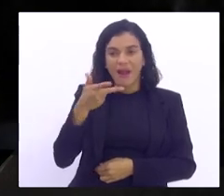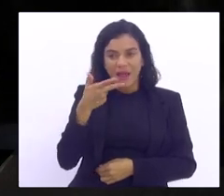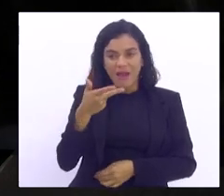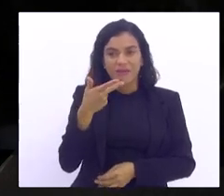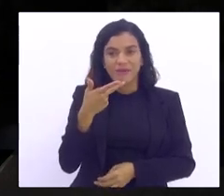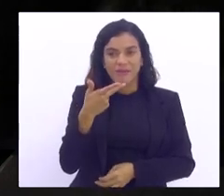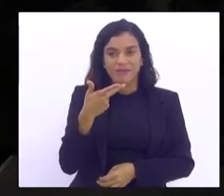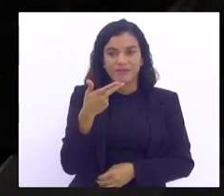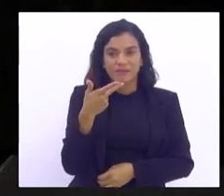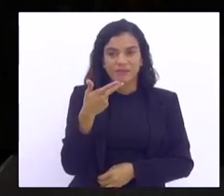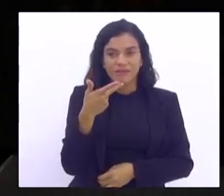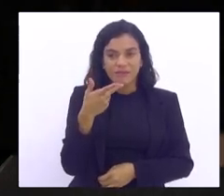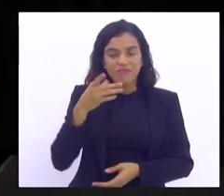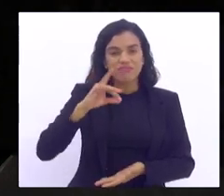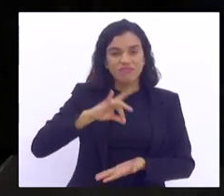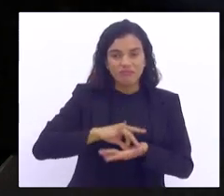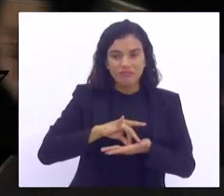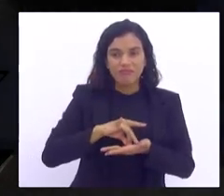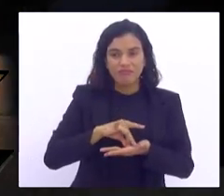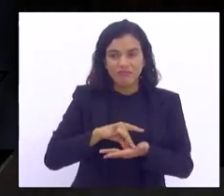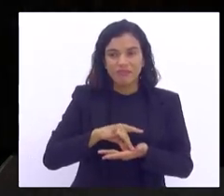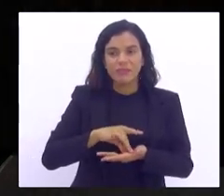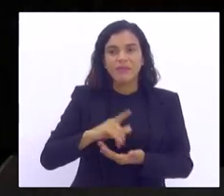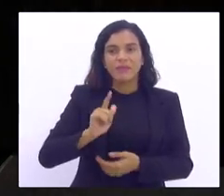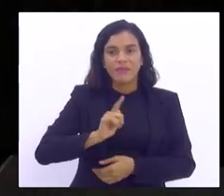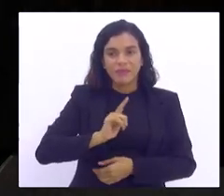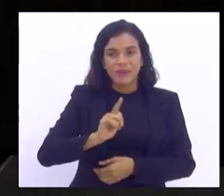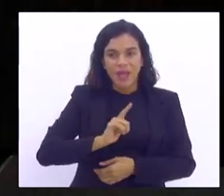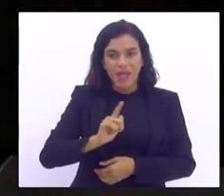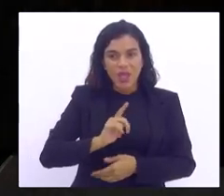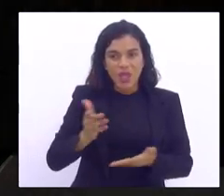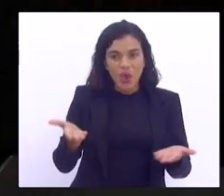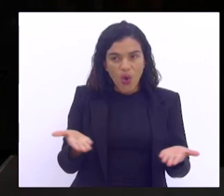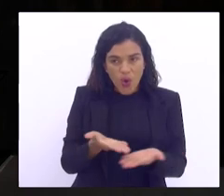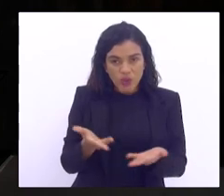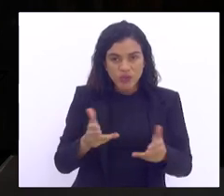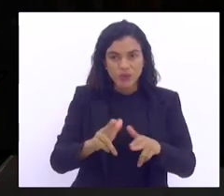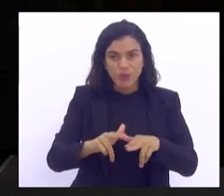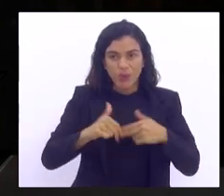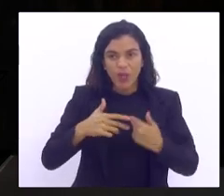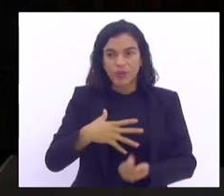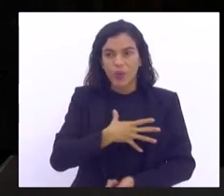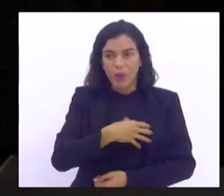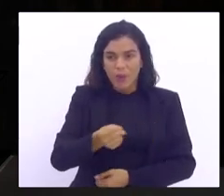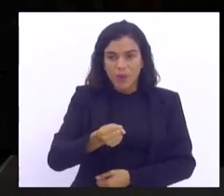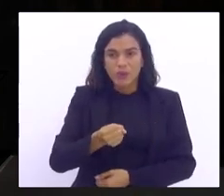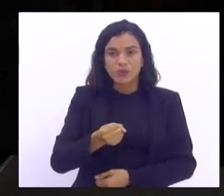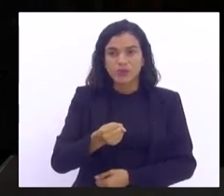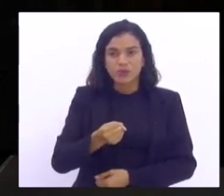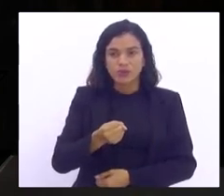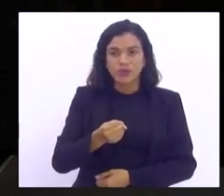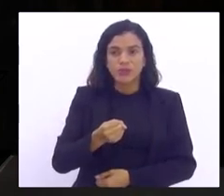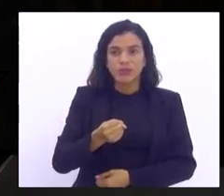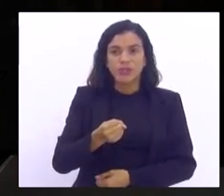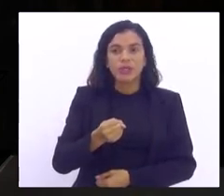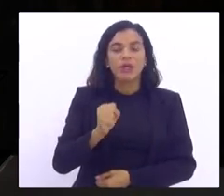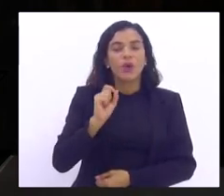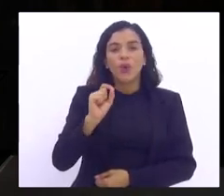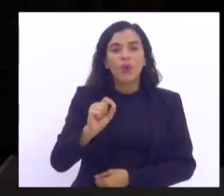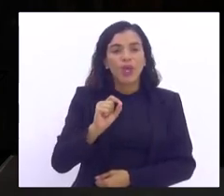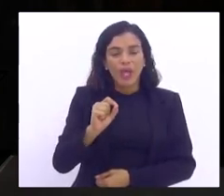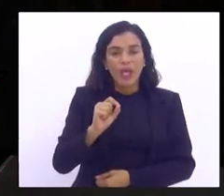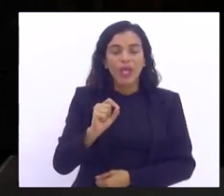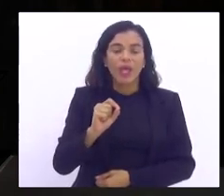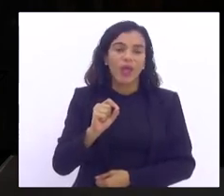dizer que, de fato, existe hoje, por conta do aborto, dos promotores da cultura da morte, existe hoje uma